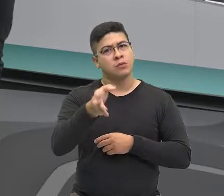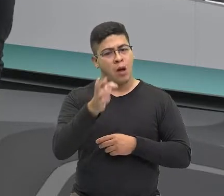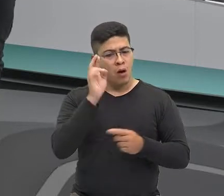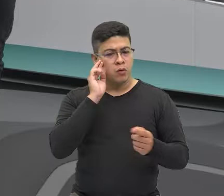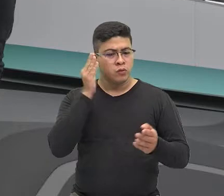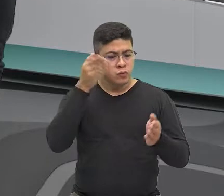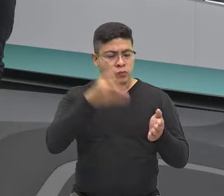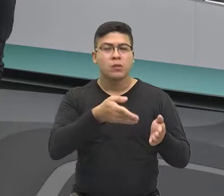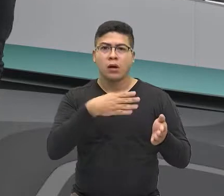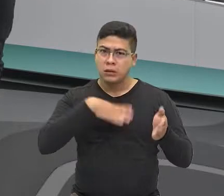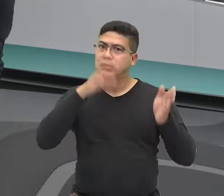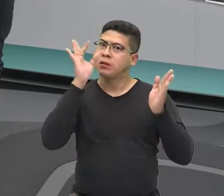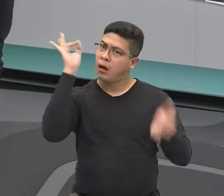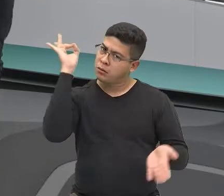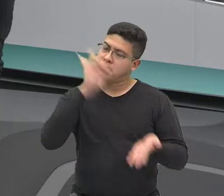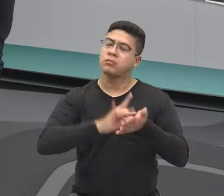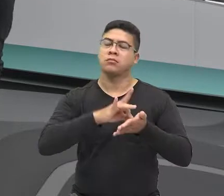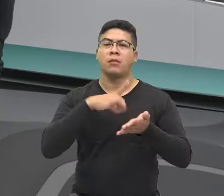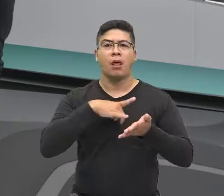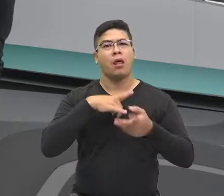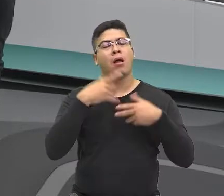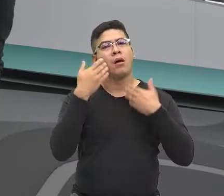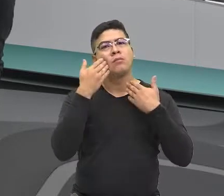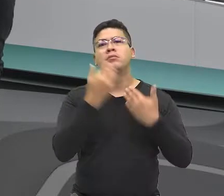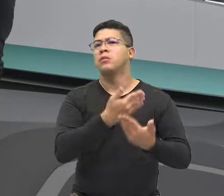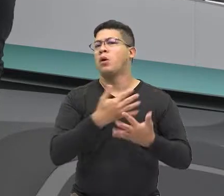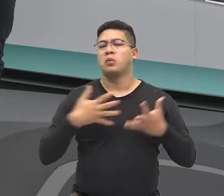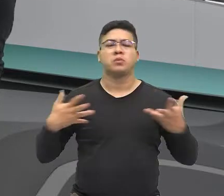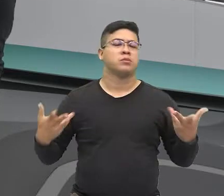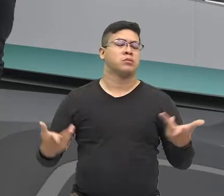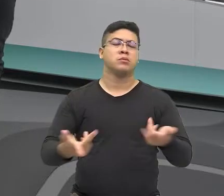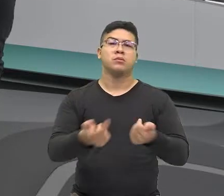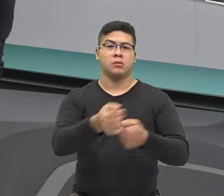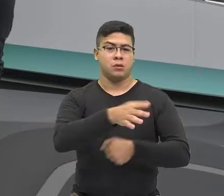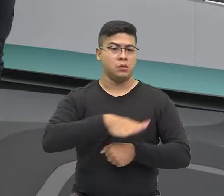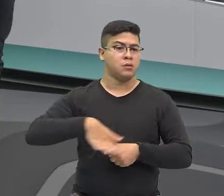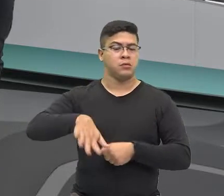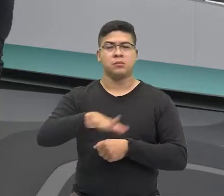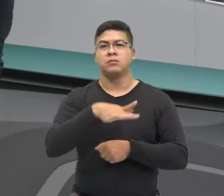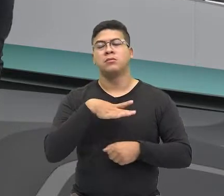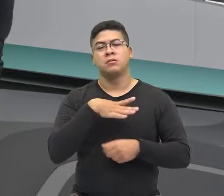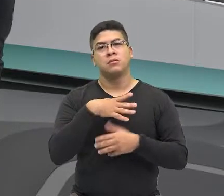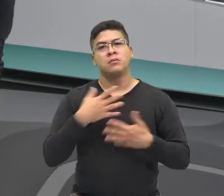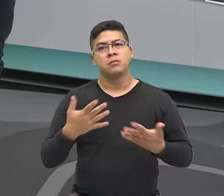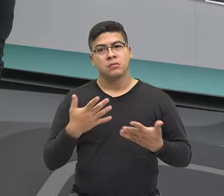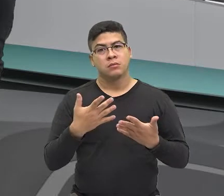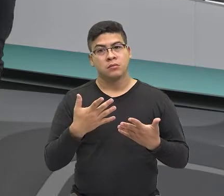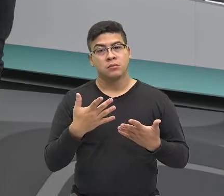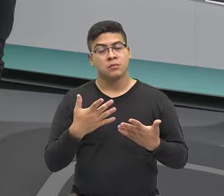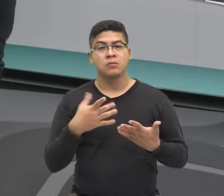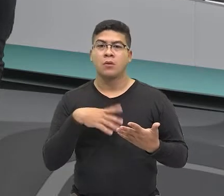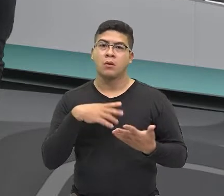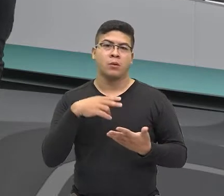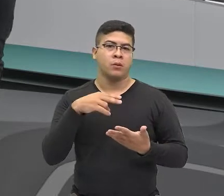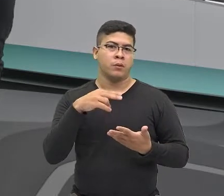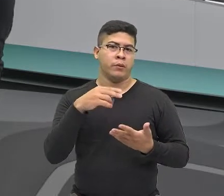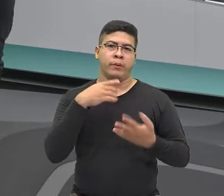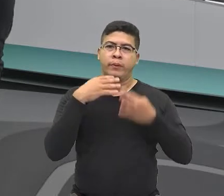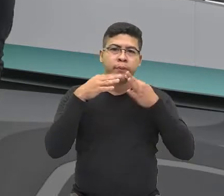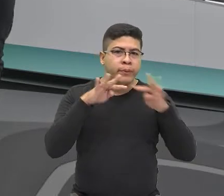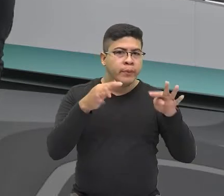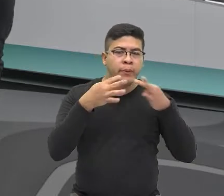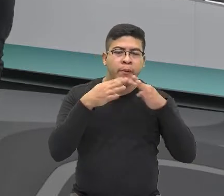que é o realismo, que eles vão retratar ali todo o ambiente realista do ser humano, o naturalismo não, ele vai trazer ali